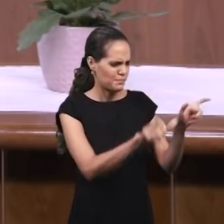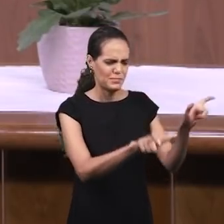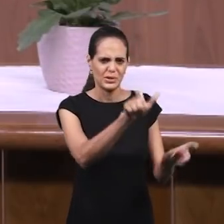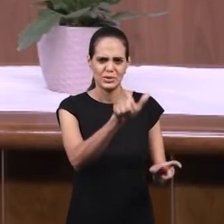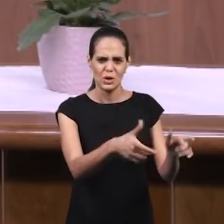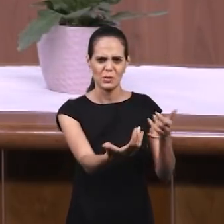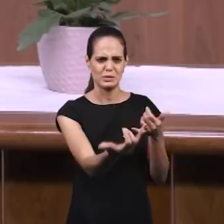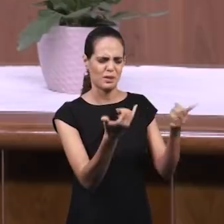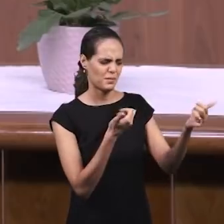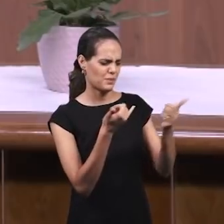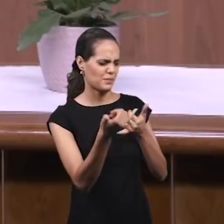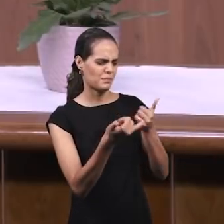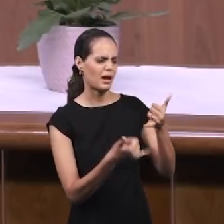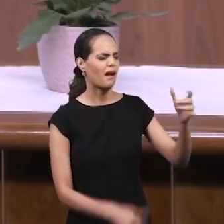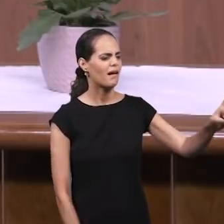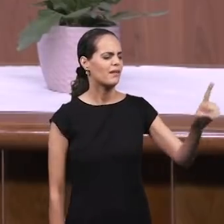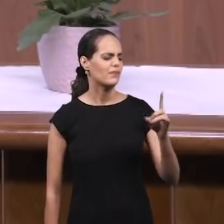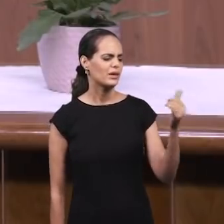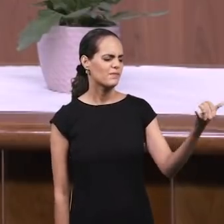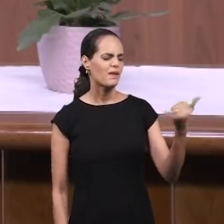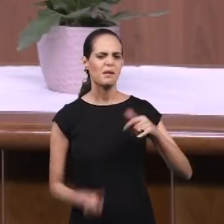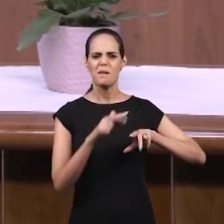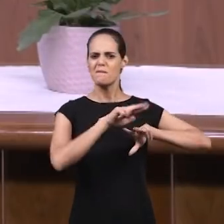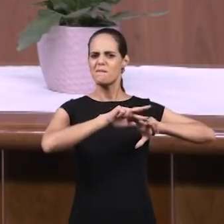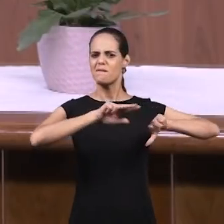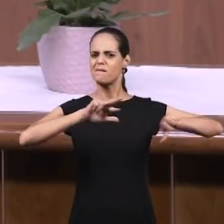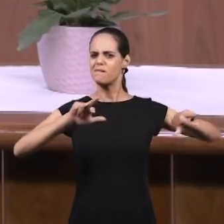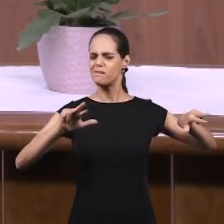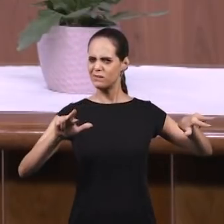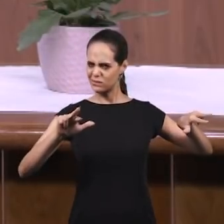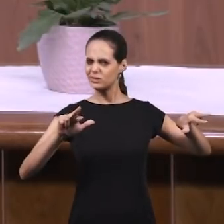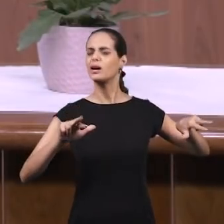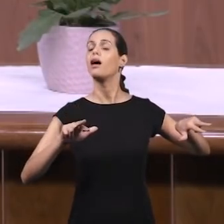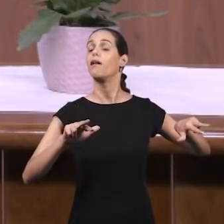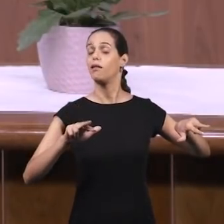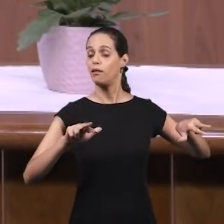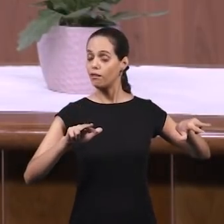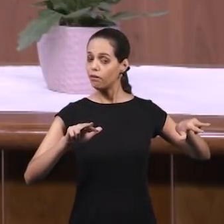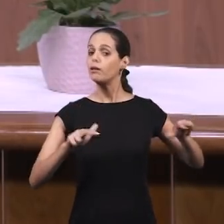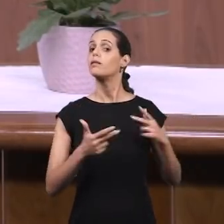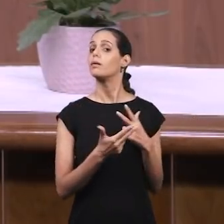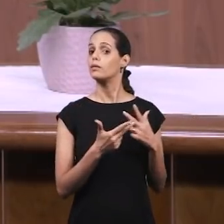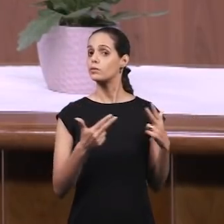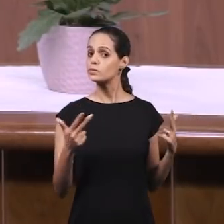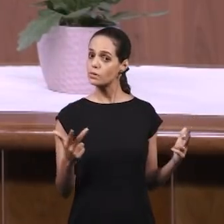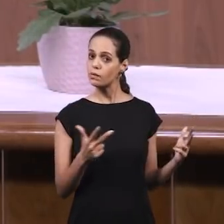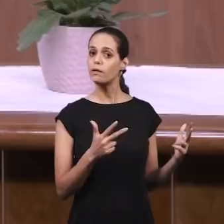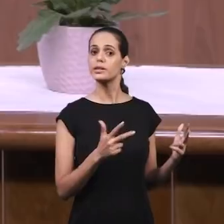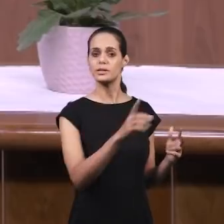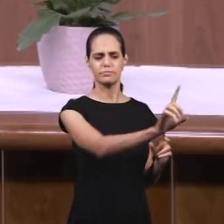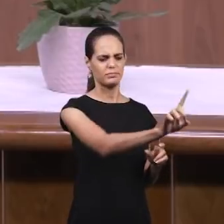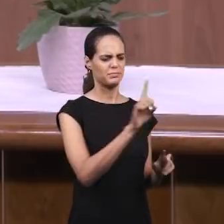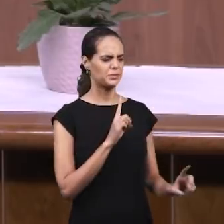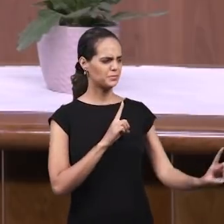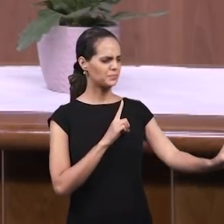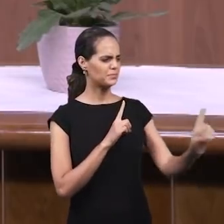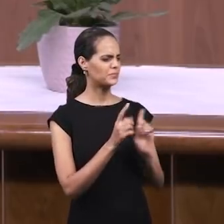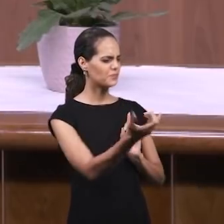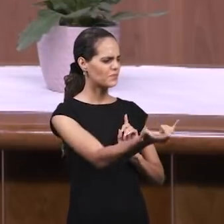tem muita gente dizendo muita coisa. Muita coisa está sendo dita.